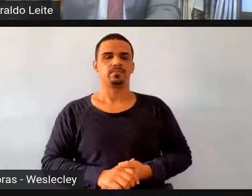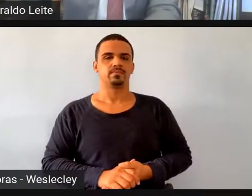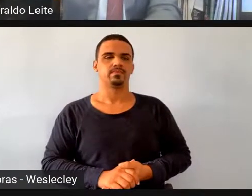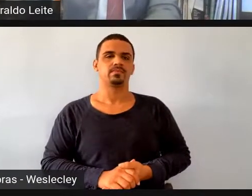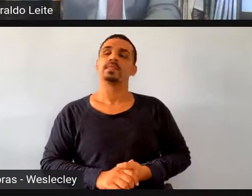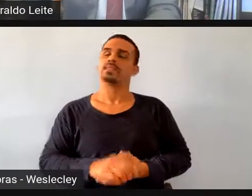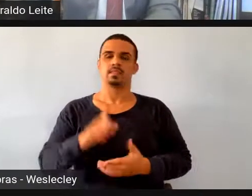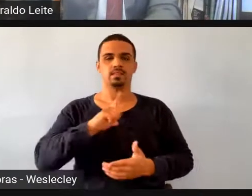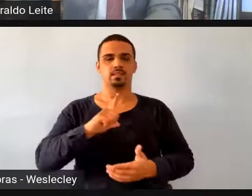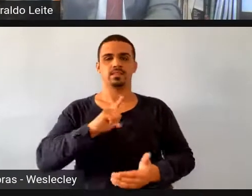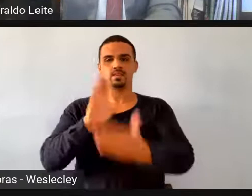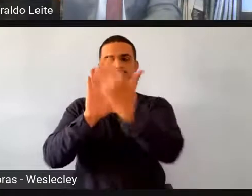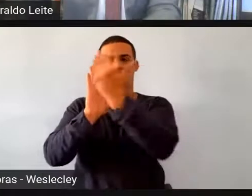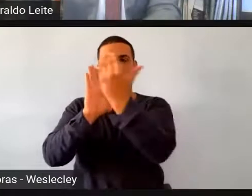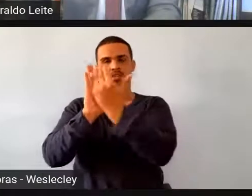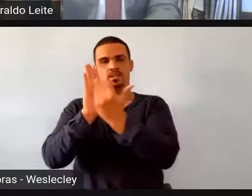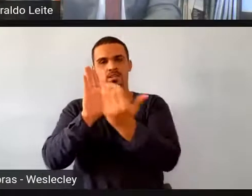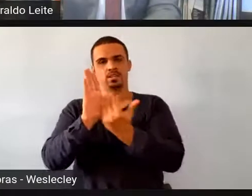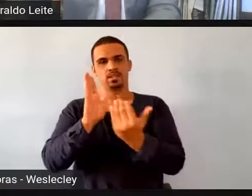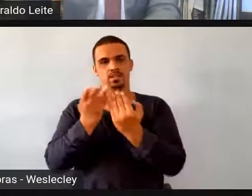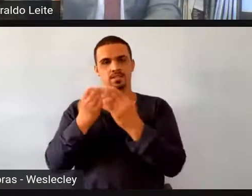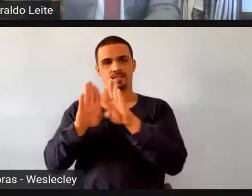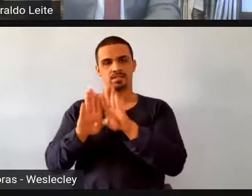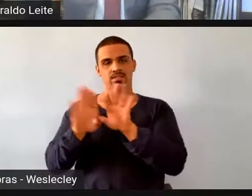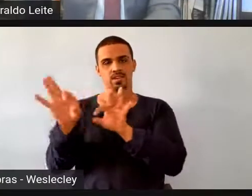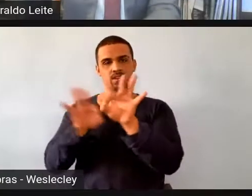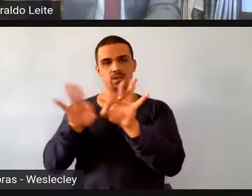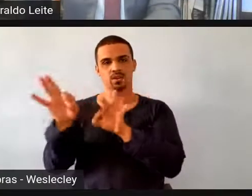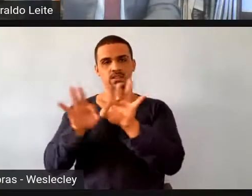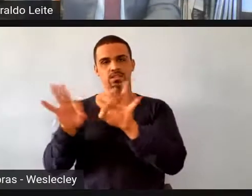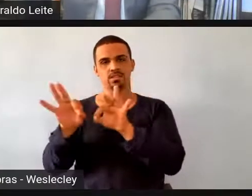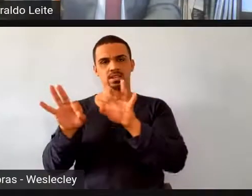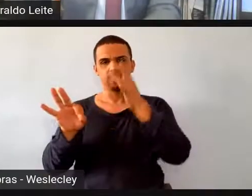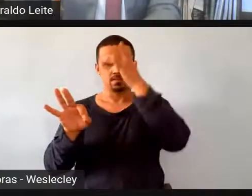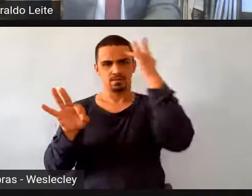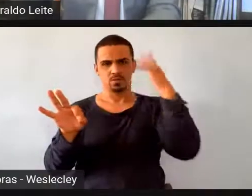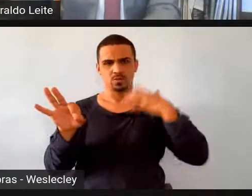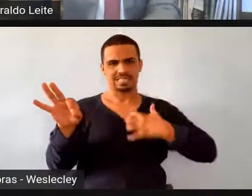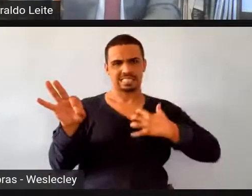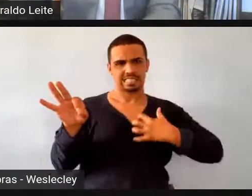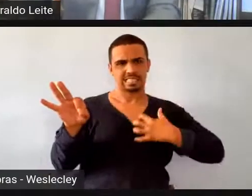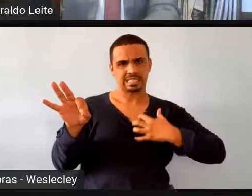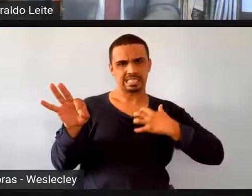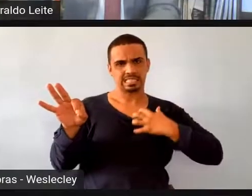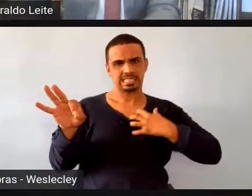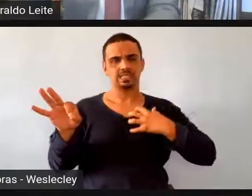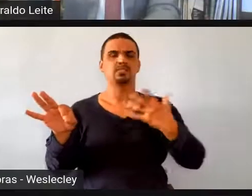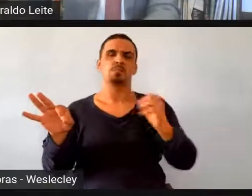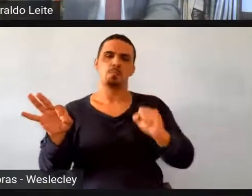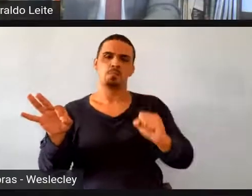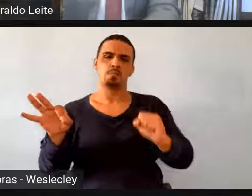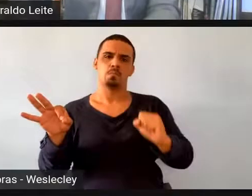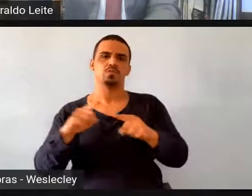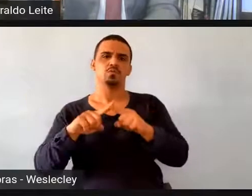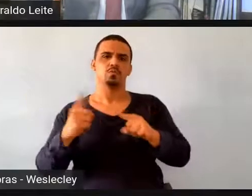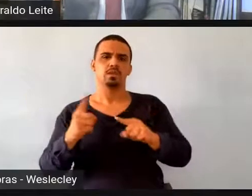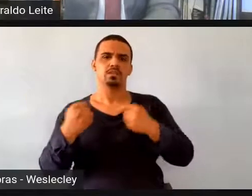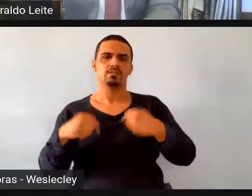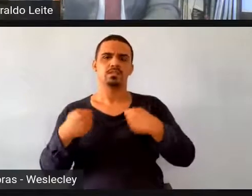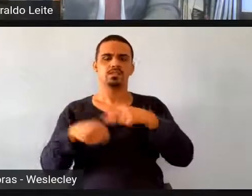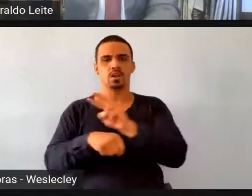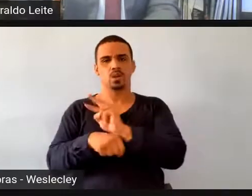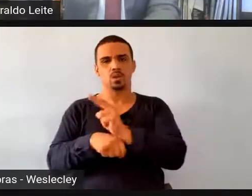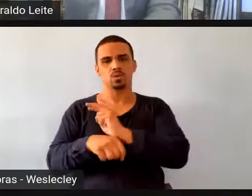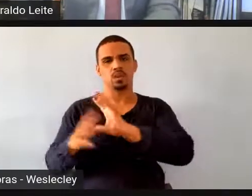fechada, pré-ordenada, as pessoas podem até ficar bravas porque tem que controlar um partido em vez do seu candidato. Eu acho que você tem muito mais... O eleitorado tem muito